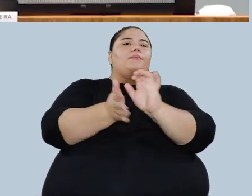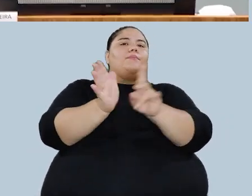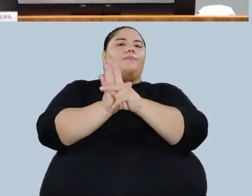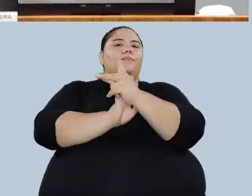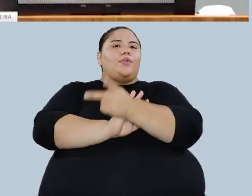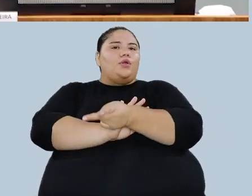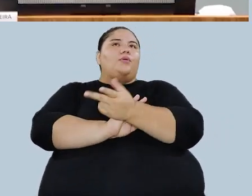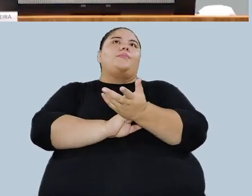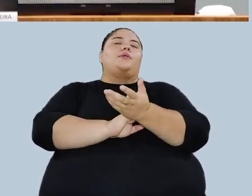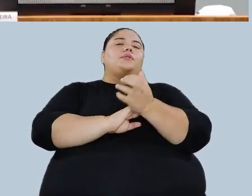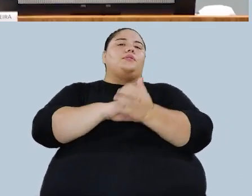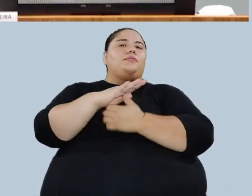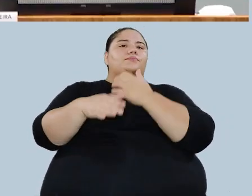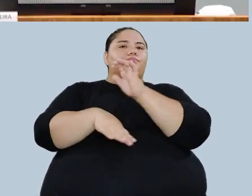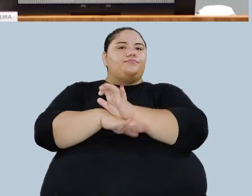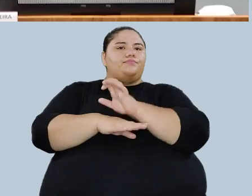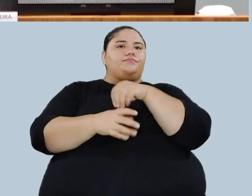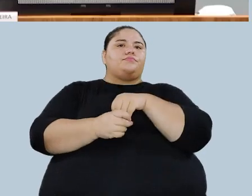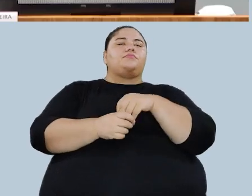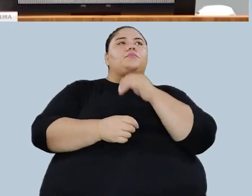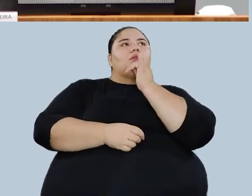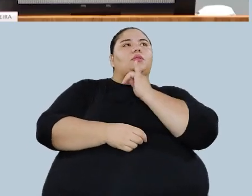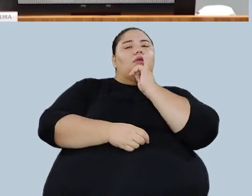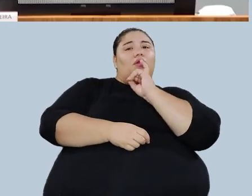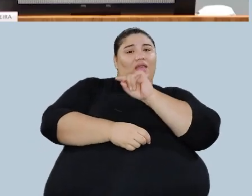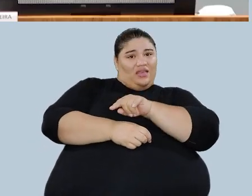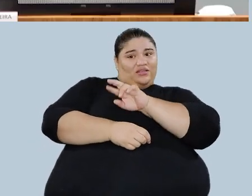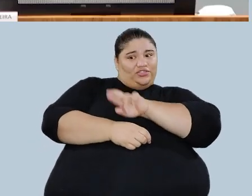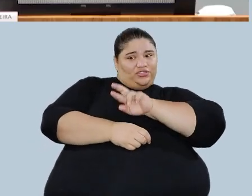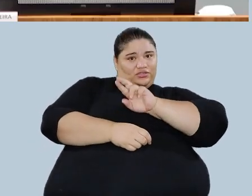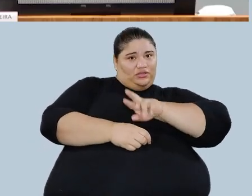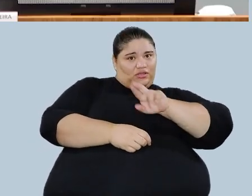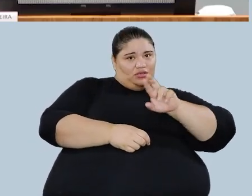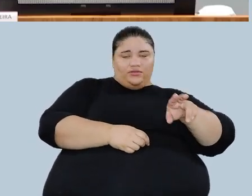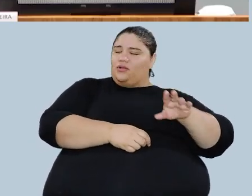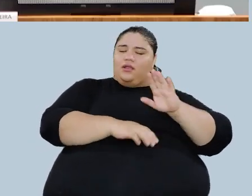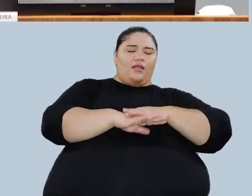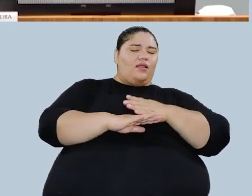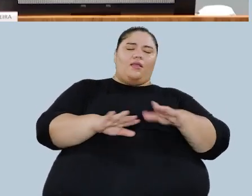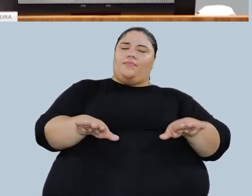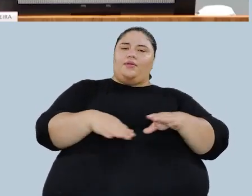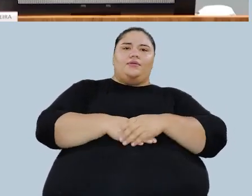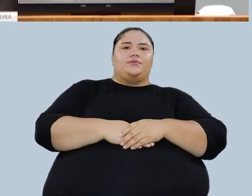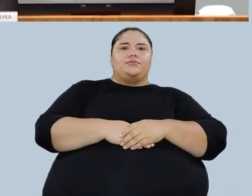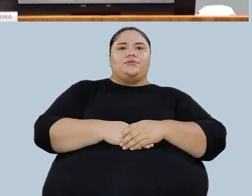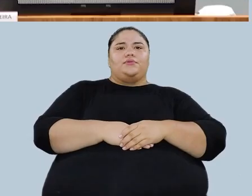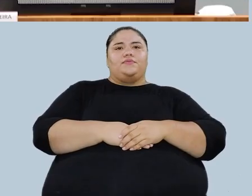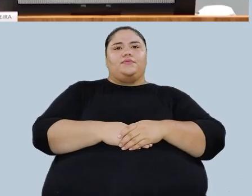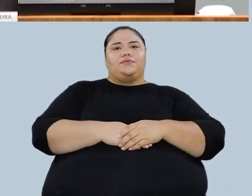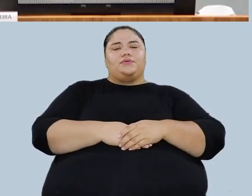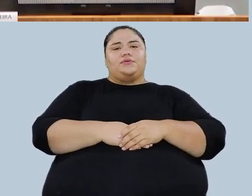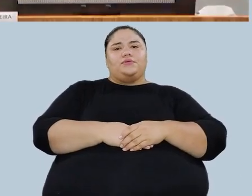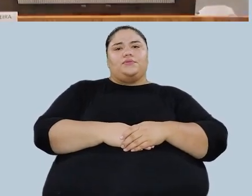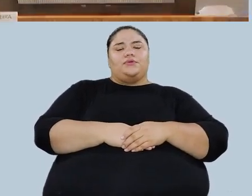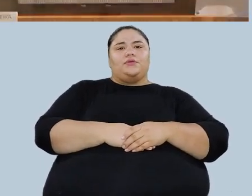própria do estabelecimento. Então, essas diferenciações já não vão mais existir. Aí me permita discordar, porque,